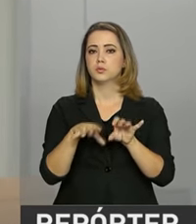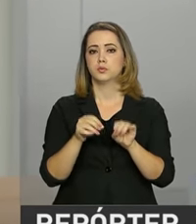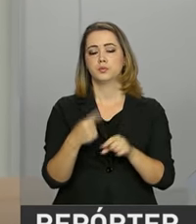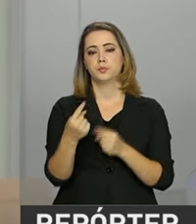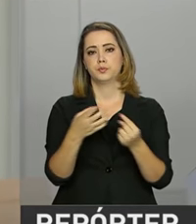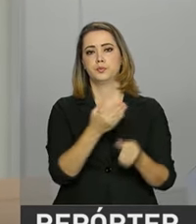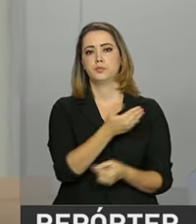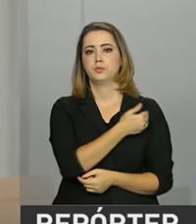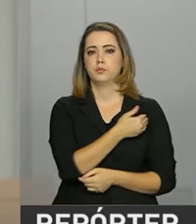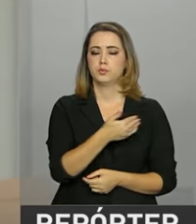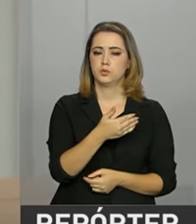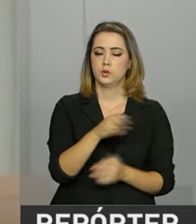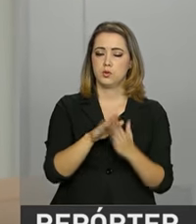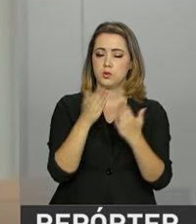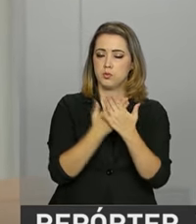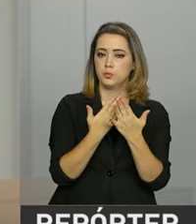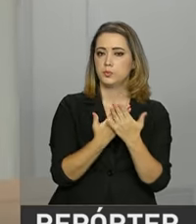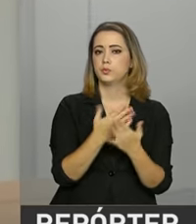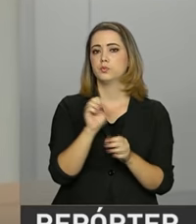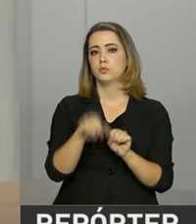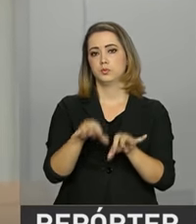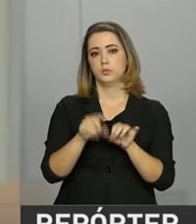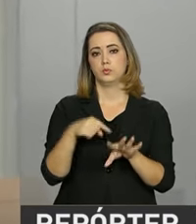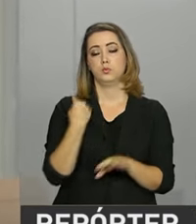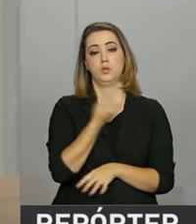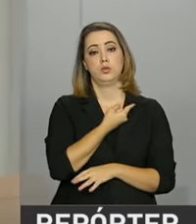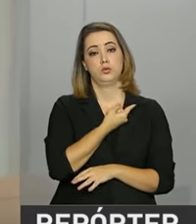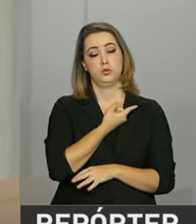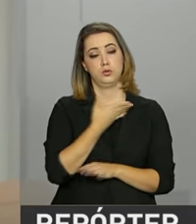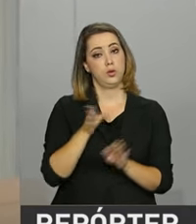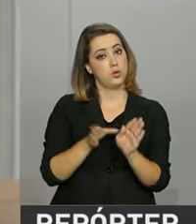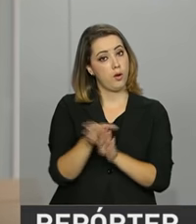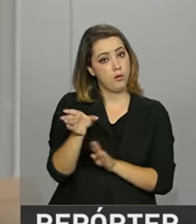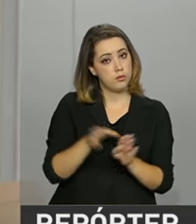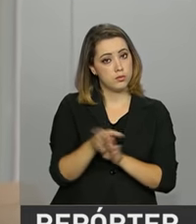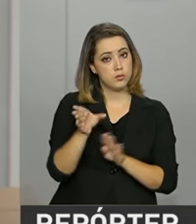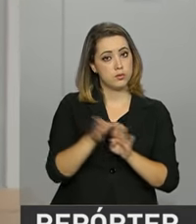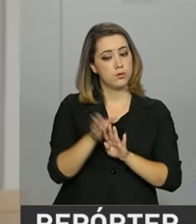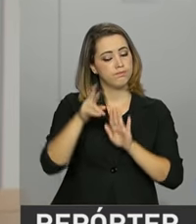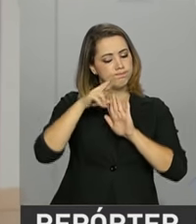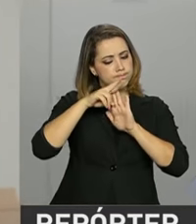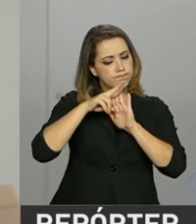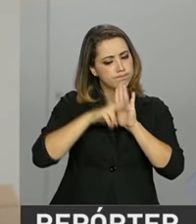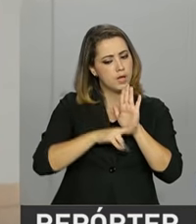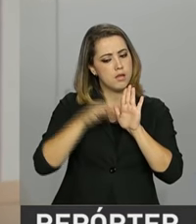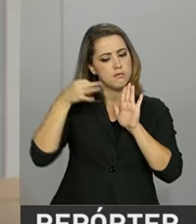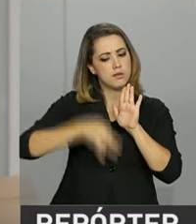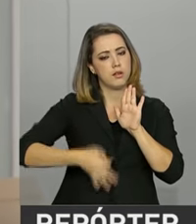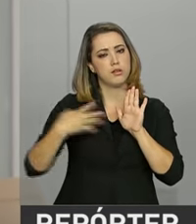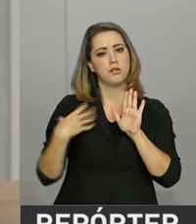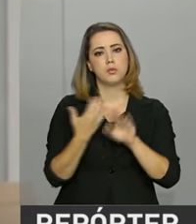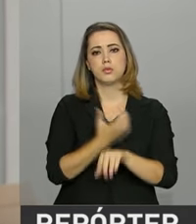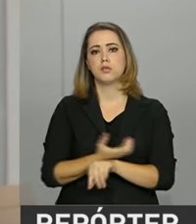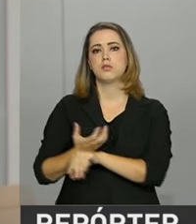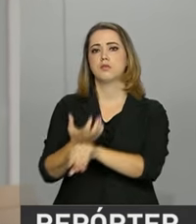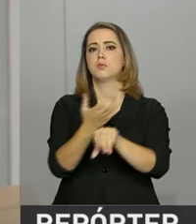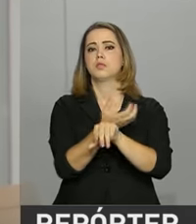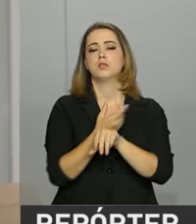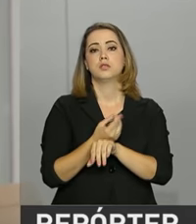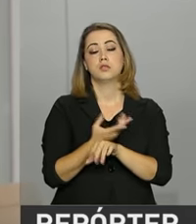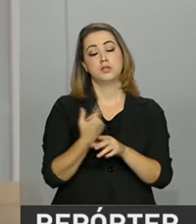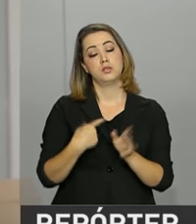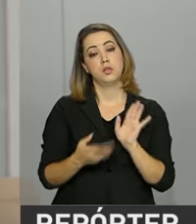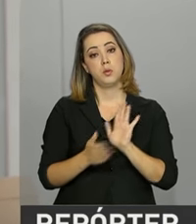Então, a gente tem recomendado o rigor técnico para que a Base Nacional Comum